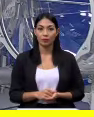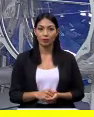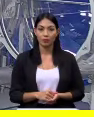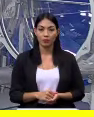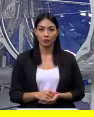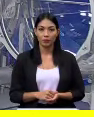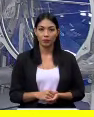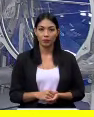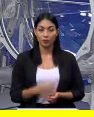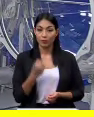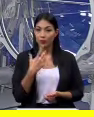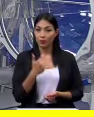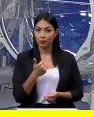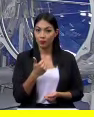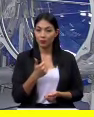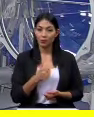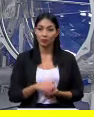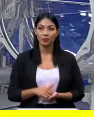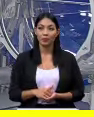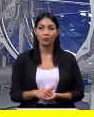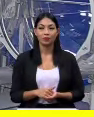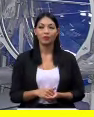Muito bem.